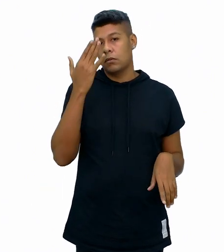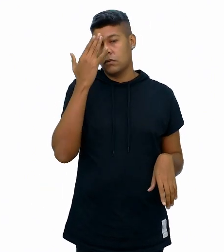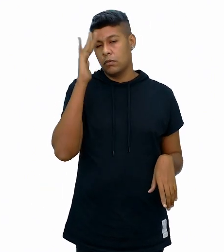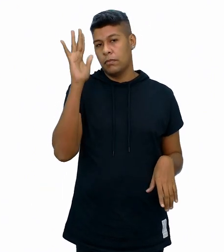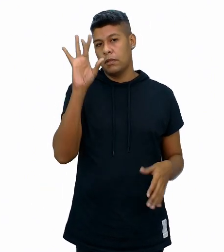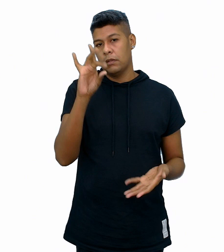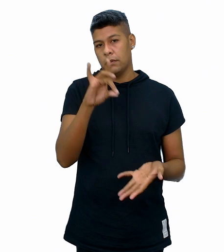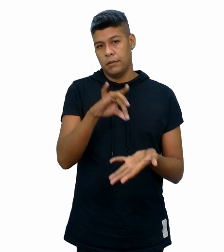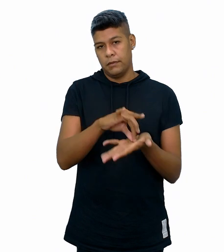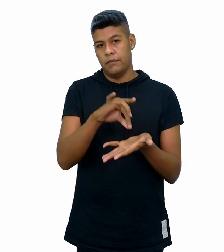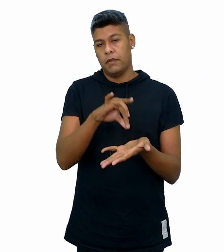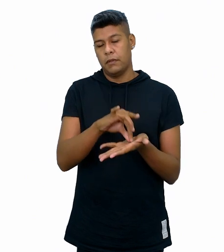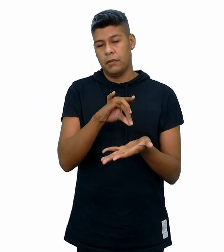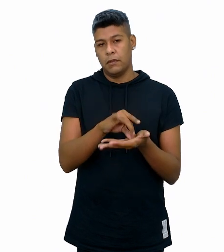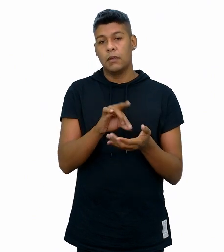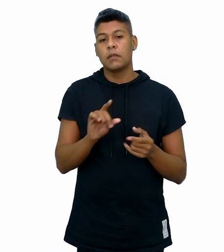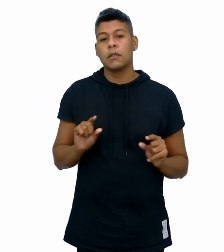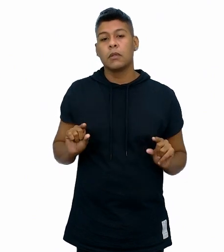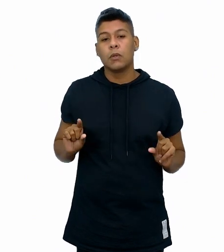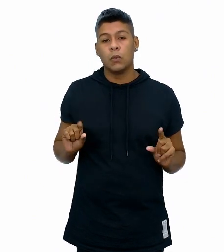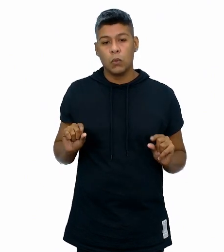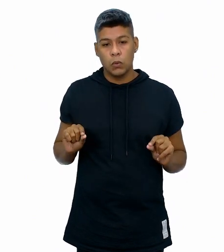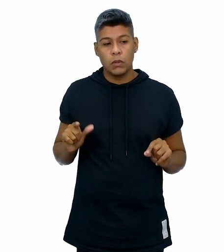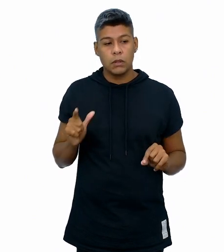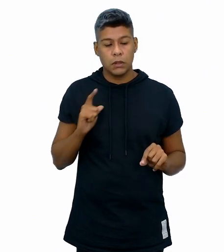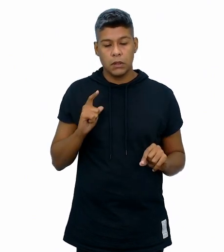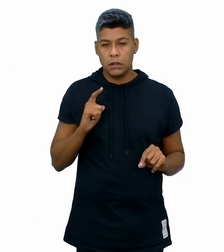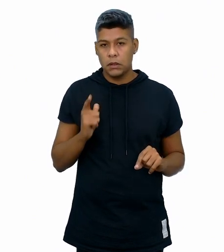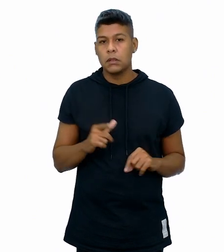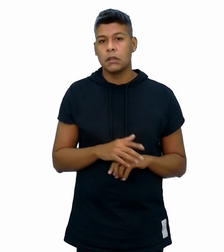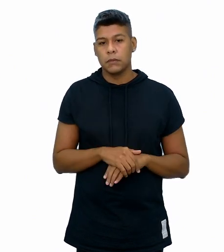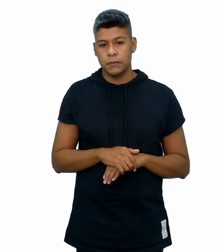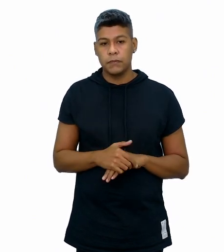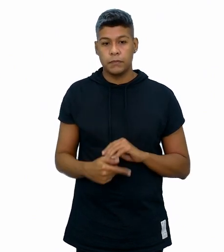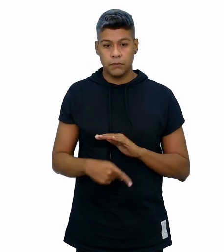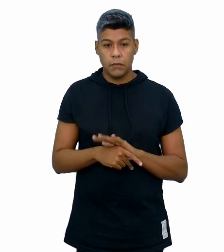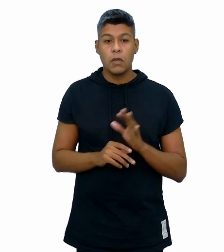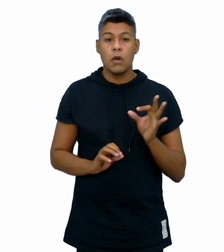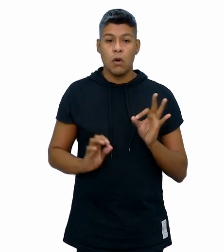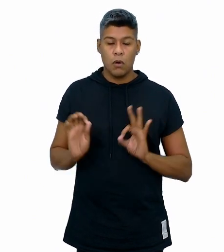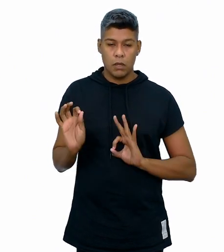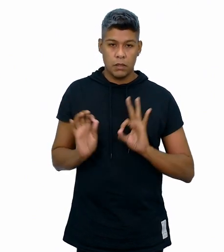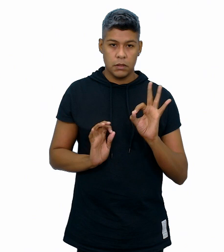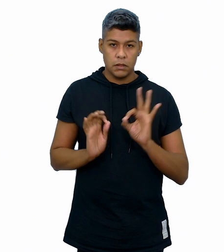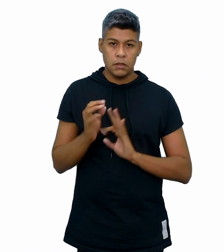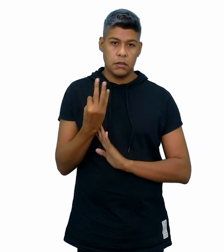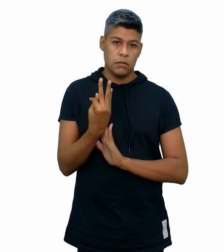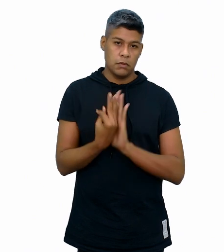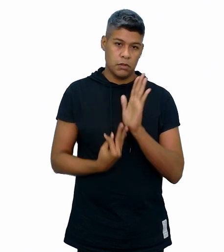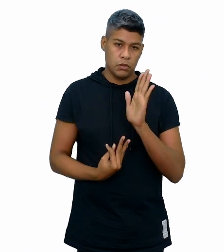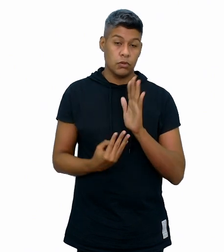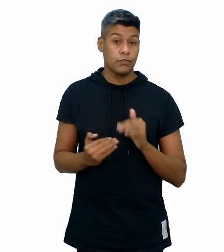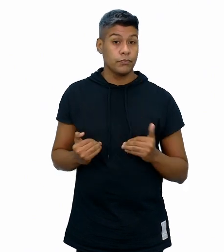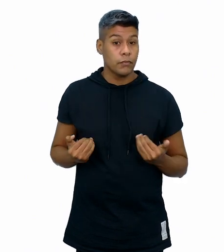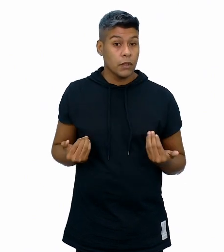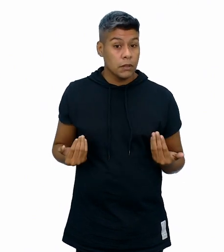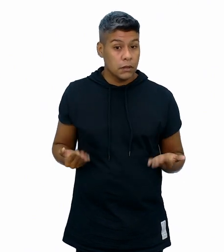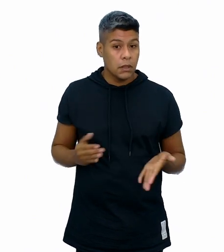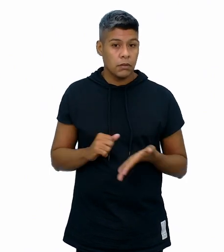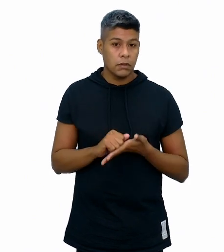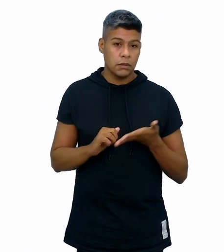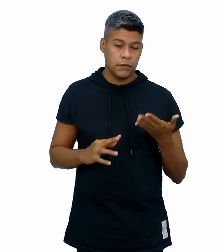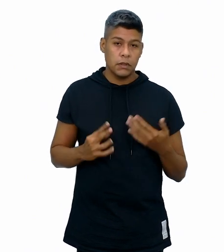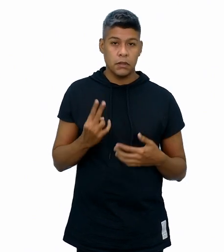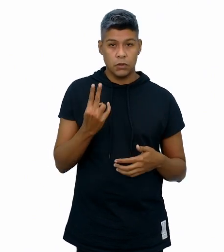de fato, né, o que está em jogo na organização desses textos. Então, a